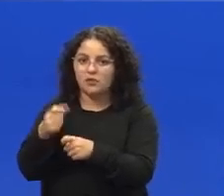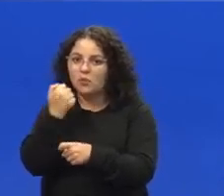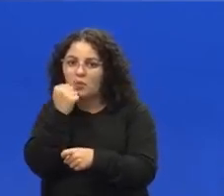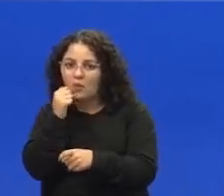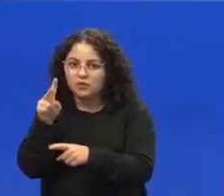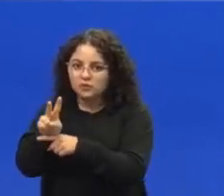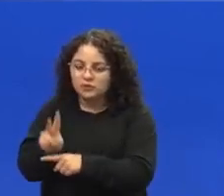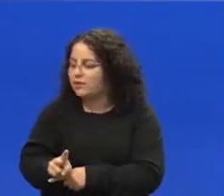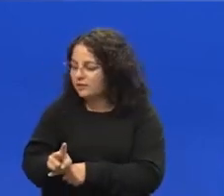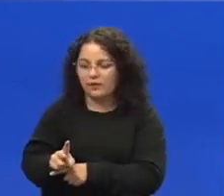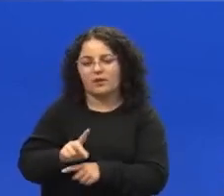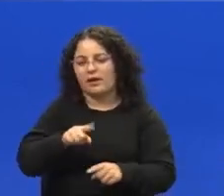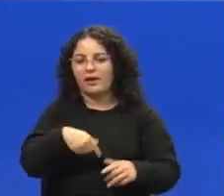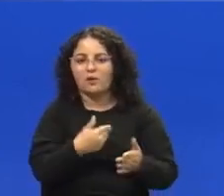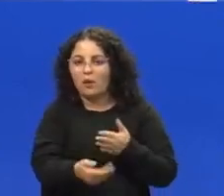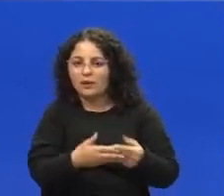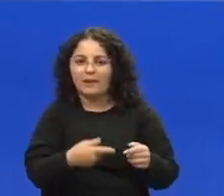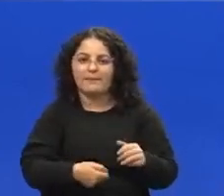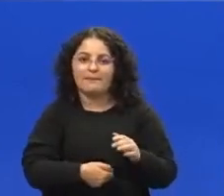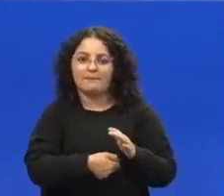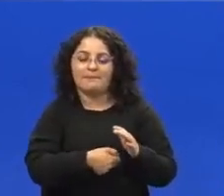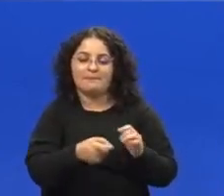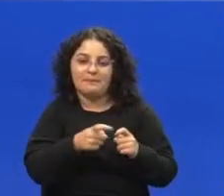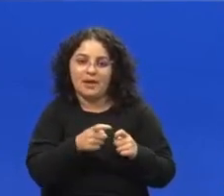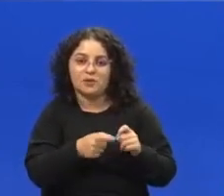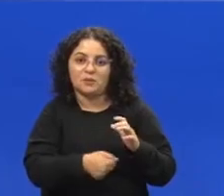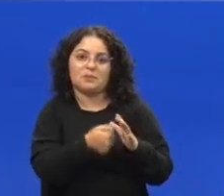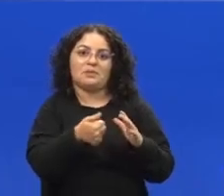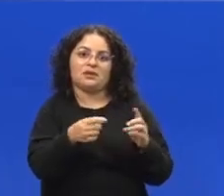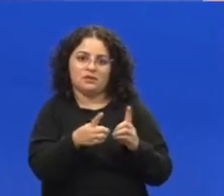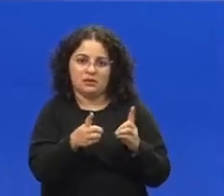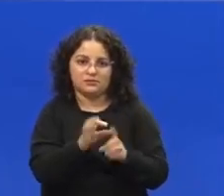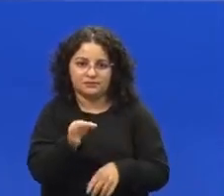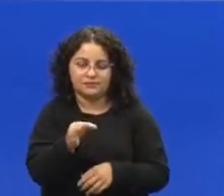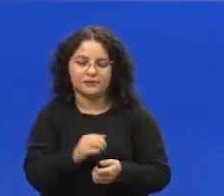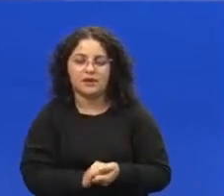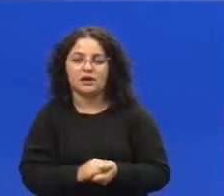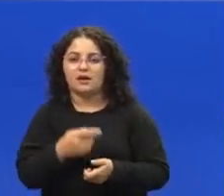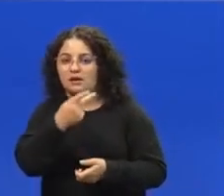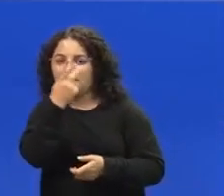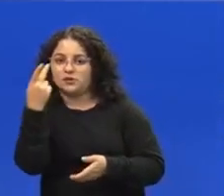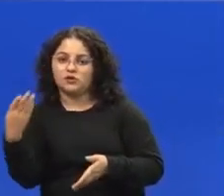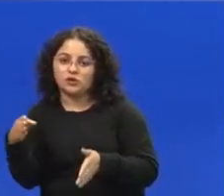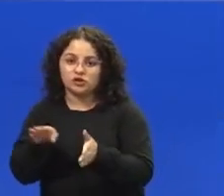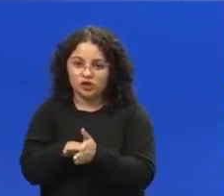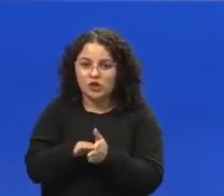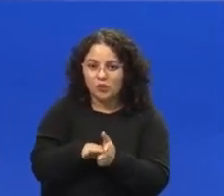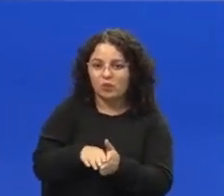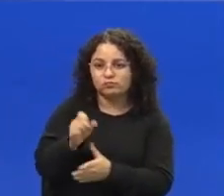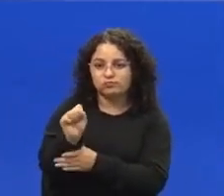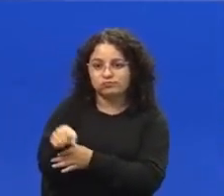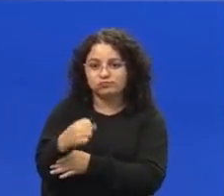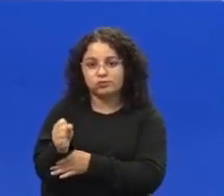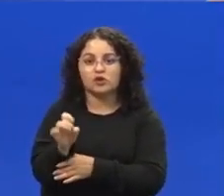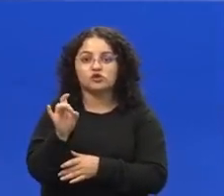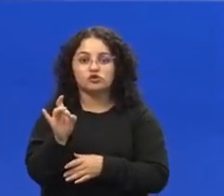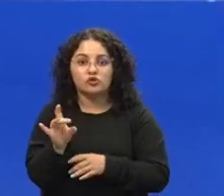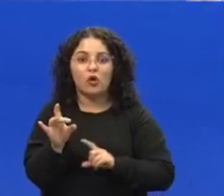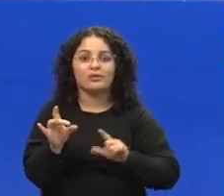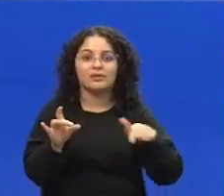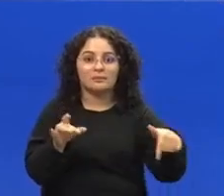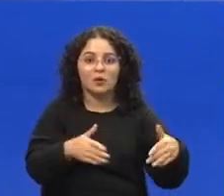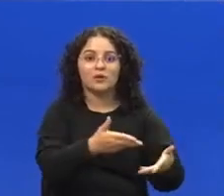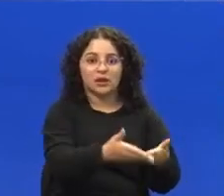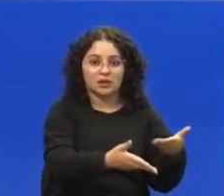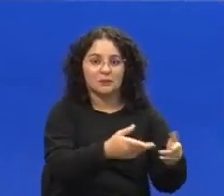faz o primeiro atendimento. O paciente que sofre uma fratura vai chegar para o fisioterapeuta somente após do tratamento